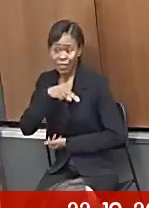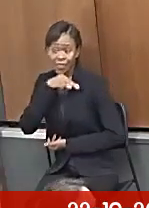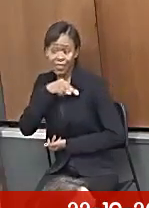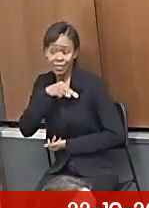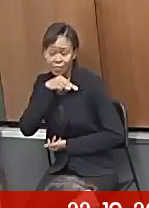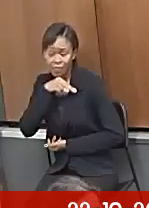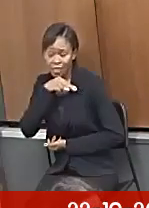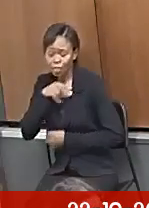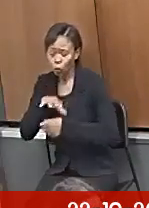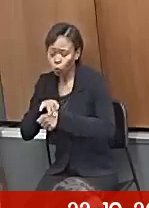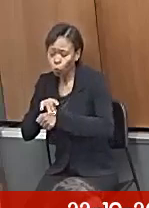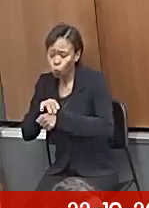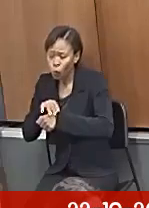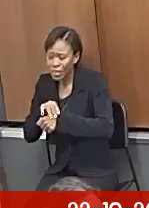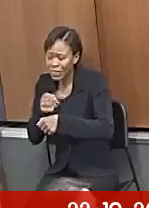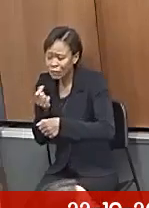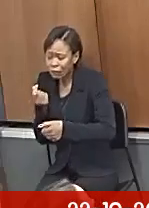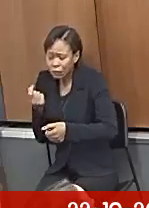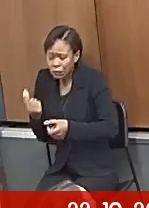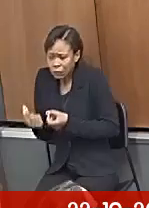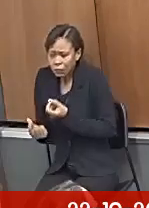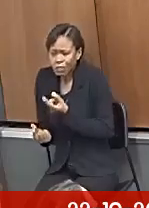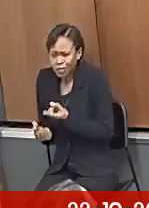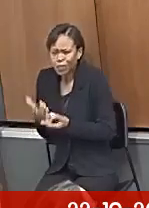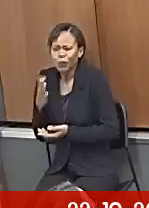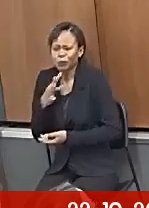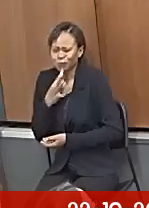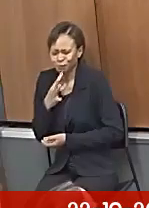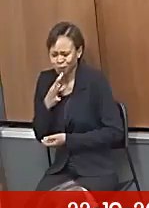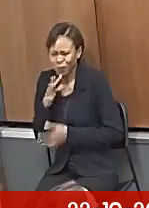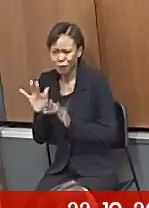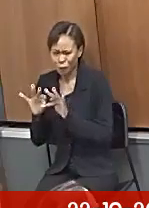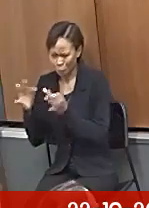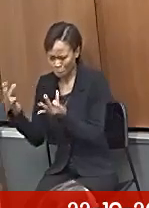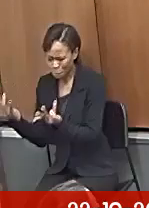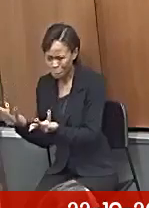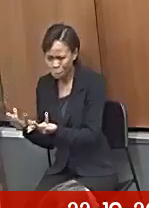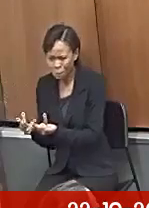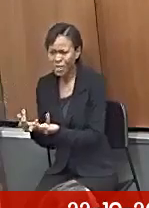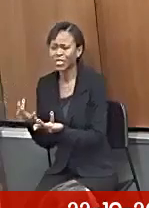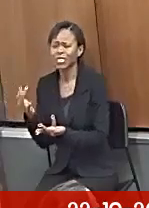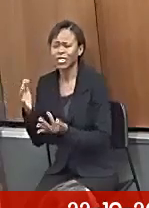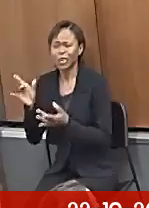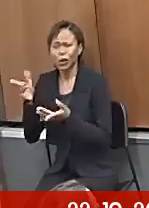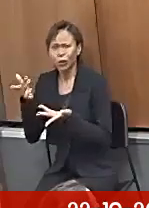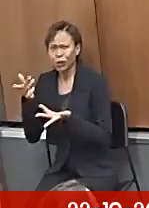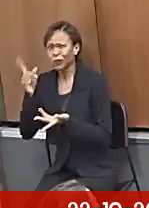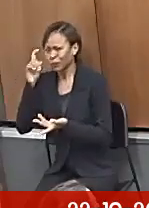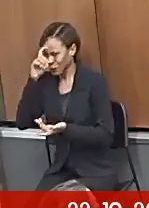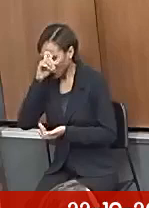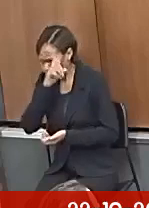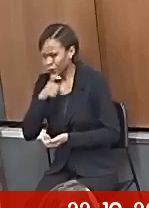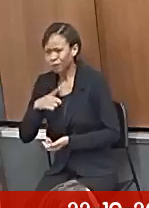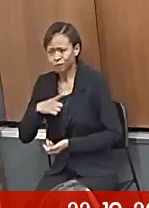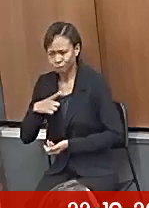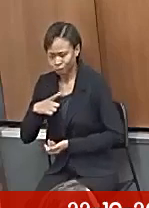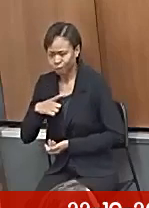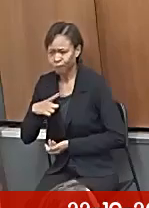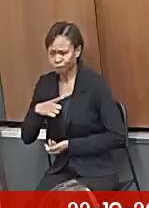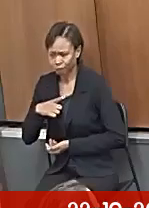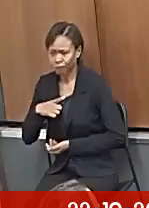da intensidade que as famílias passam por isso, e sei do tanto que essas pessoas